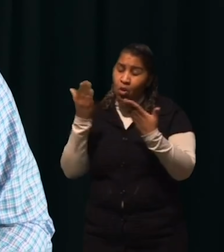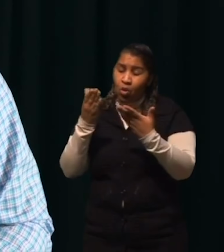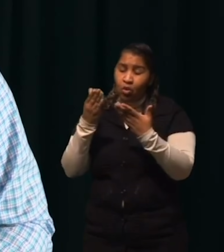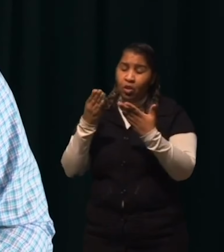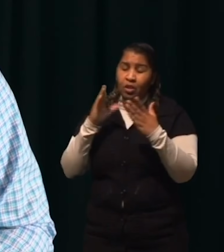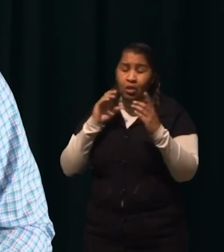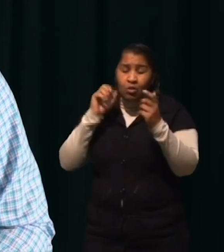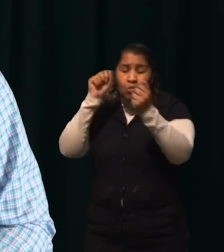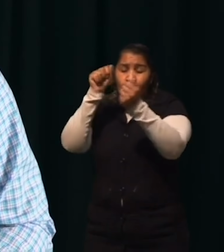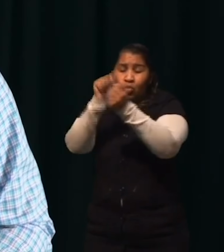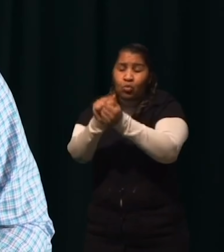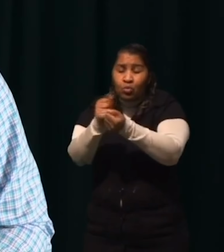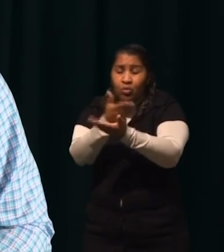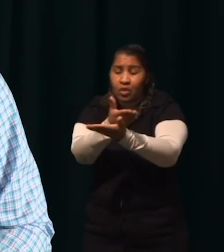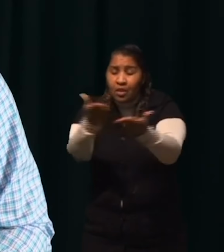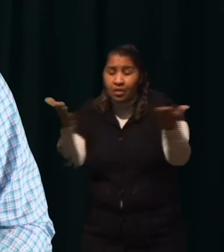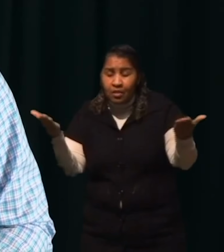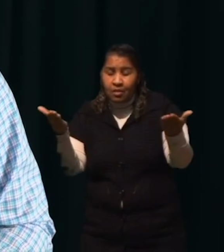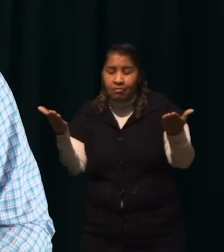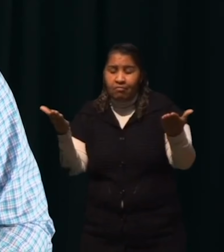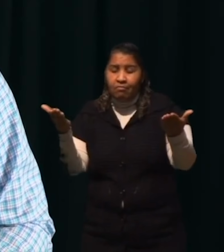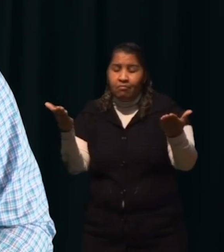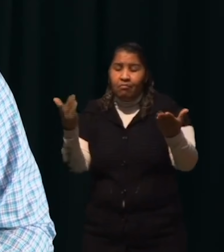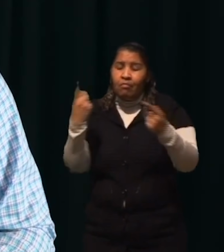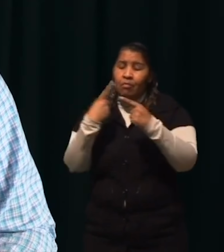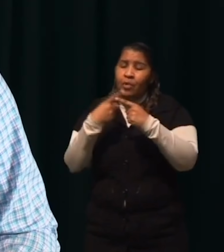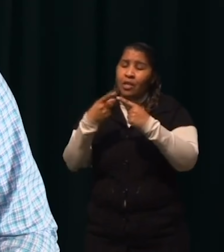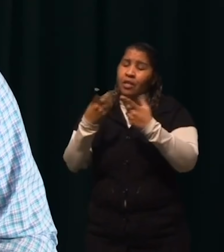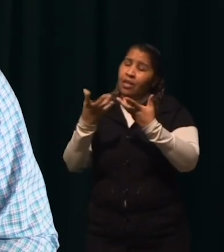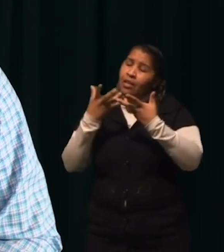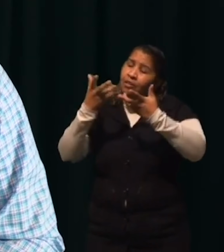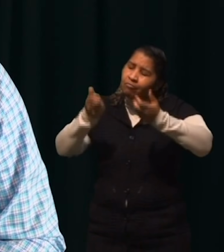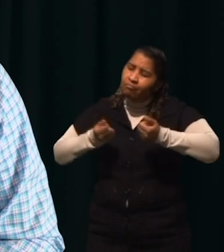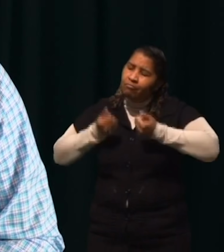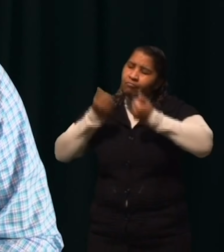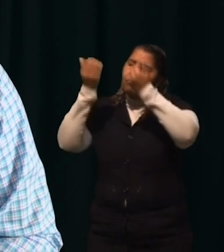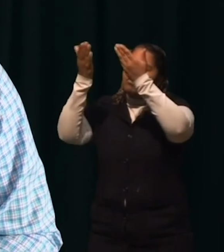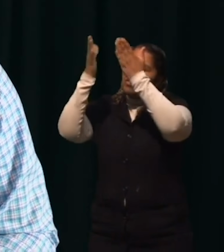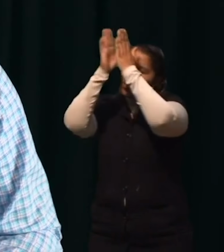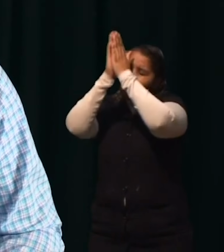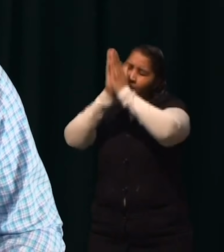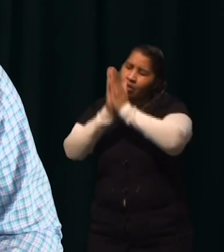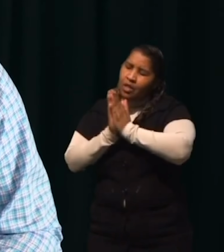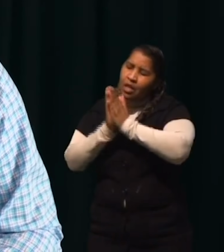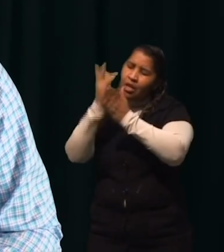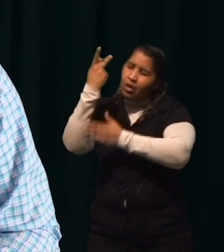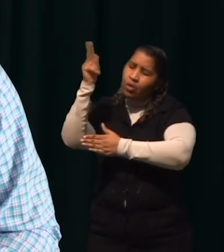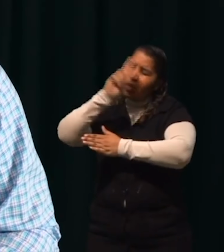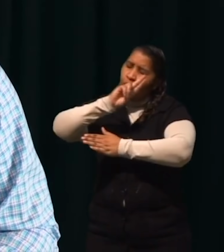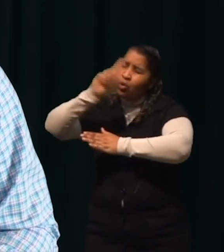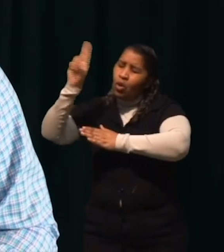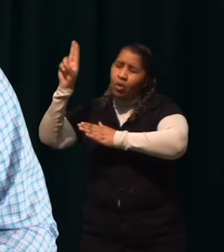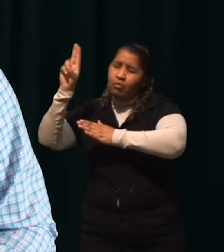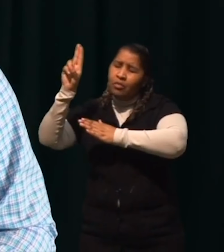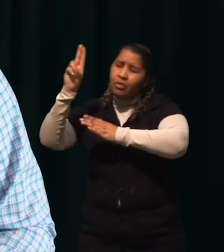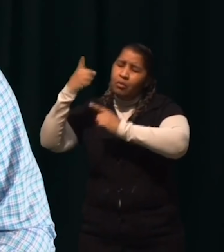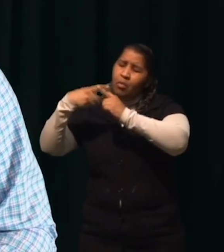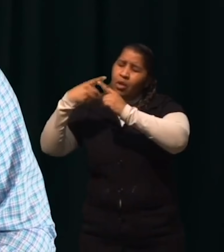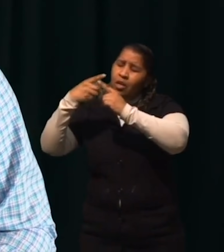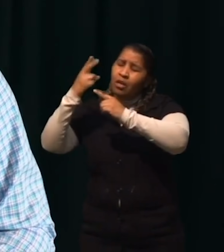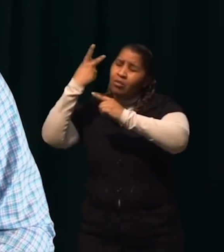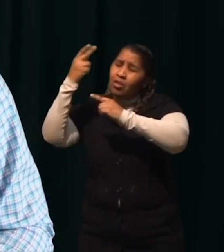que é adorar o nome que está acima de todo nome. Nós hoje celebramos